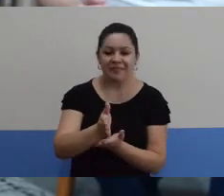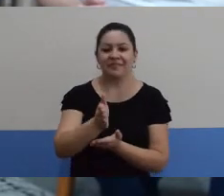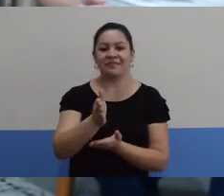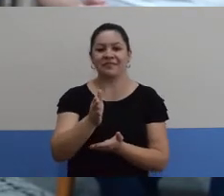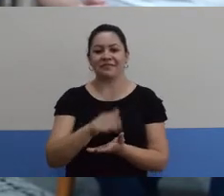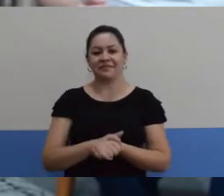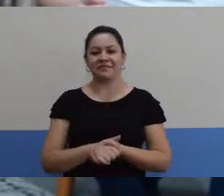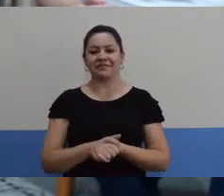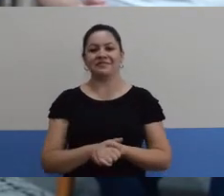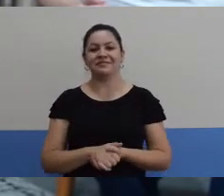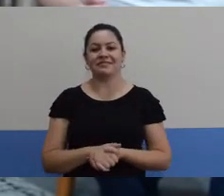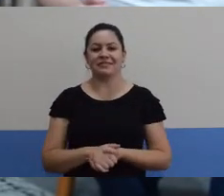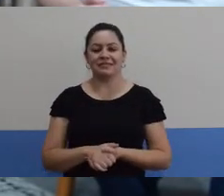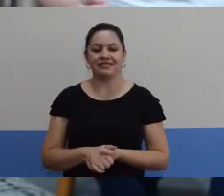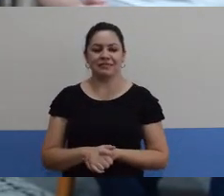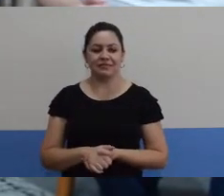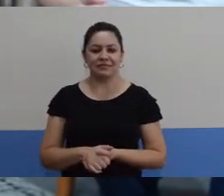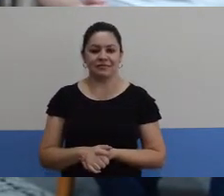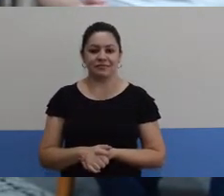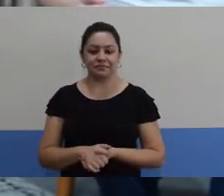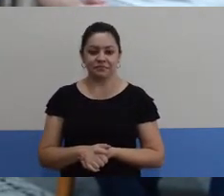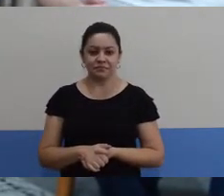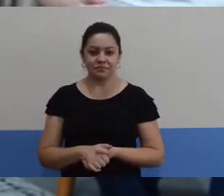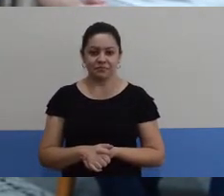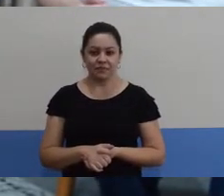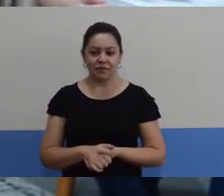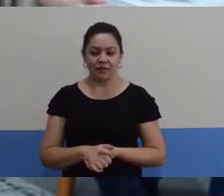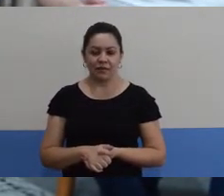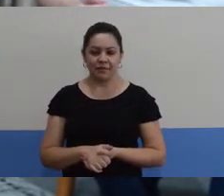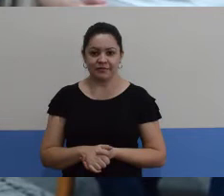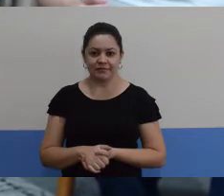caminho, então. Né? No fundo,